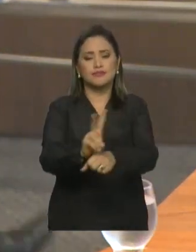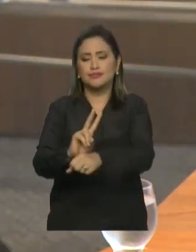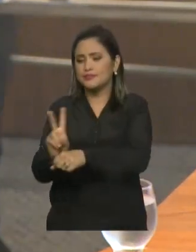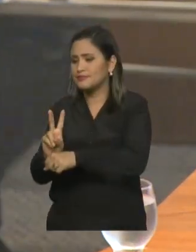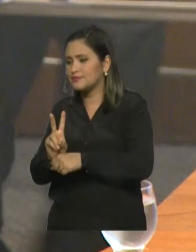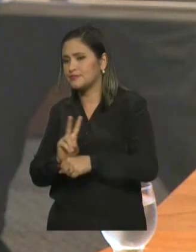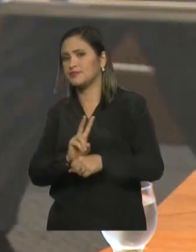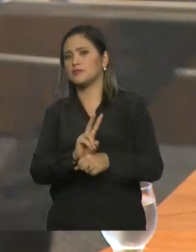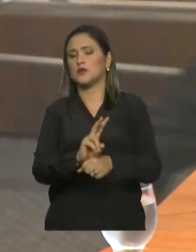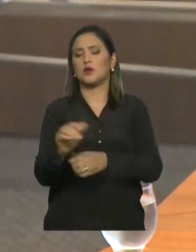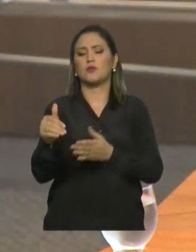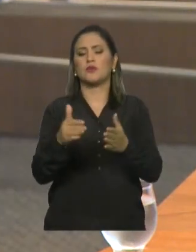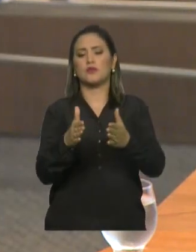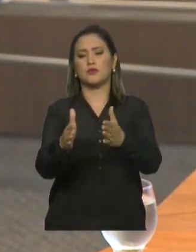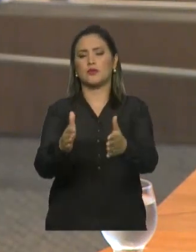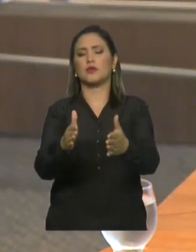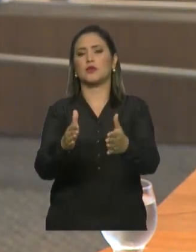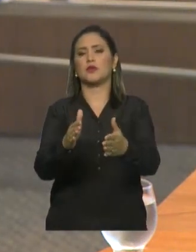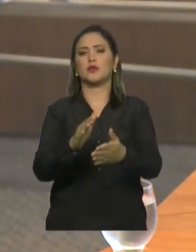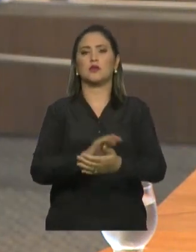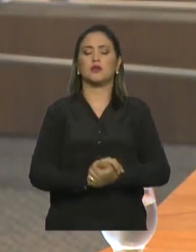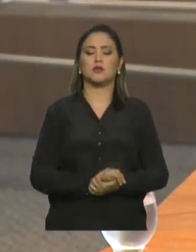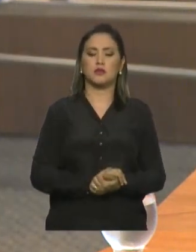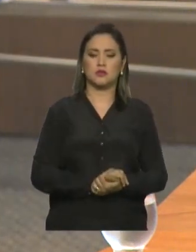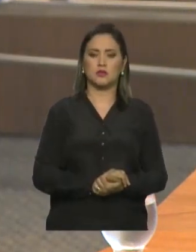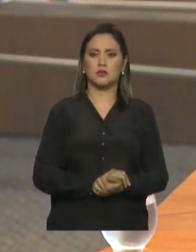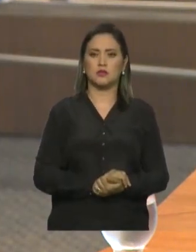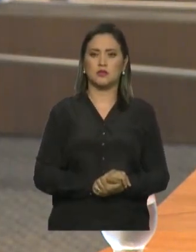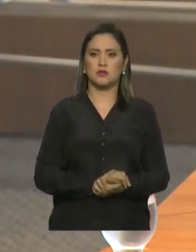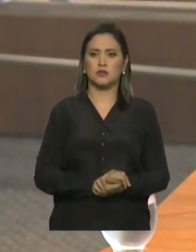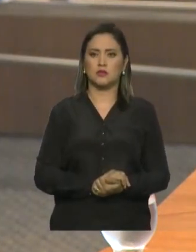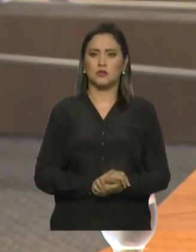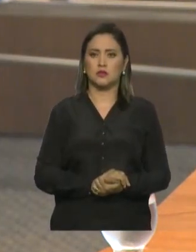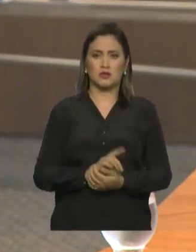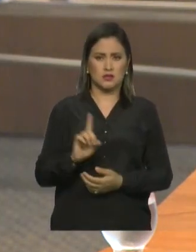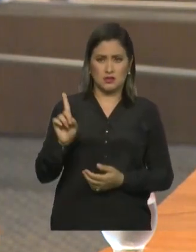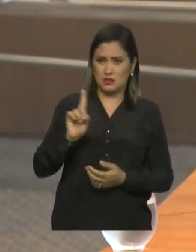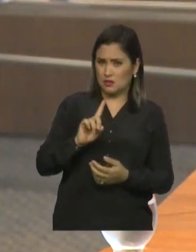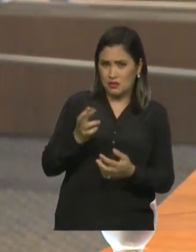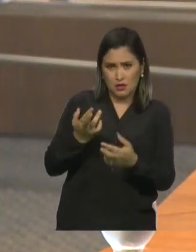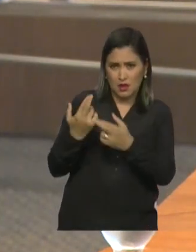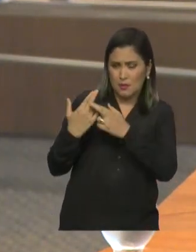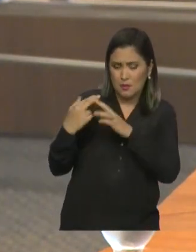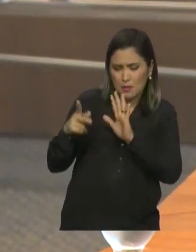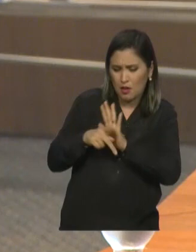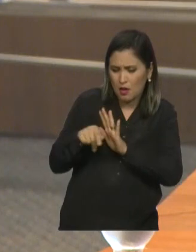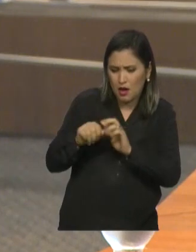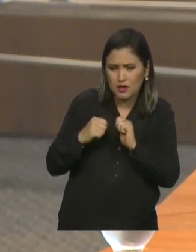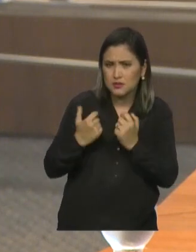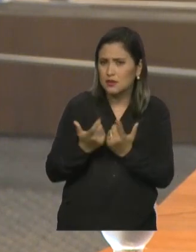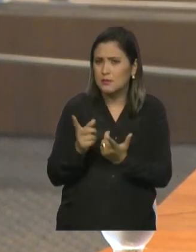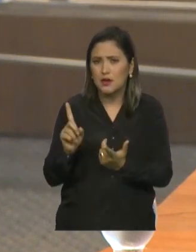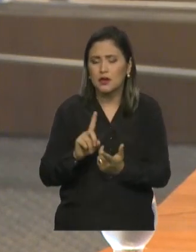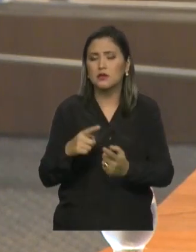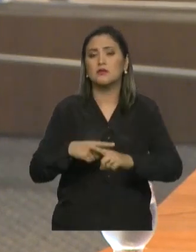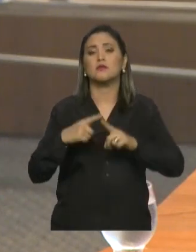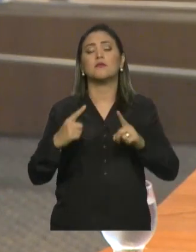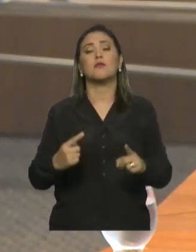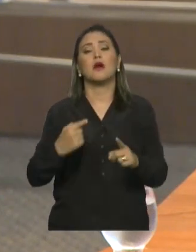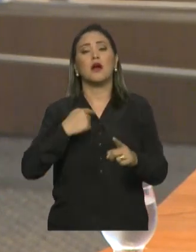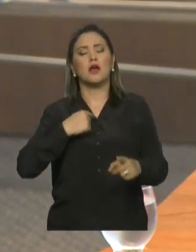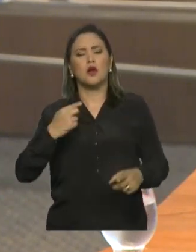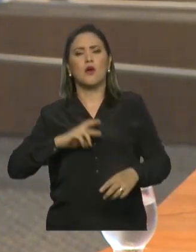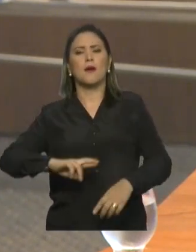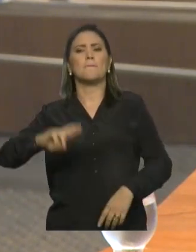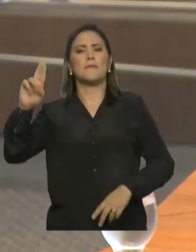rodovias, onde não era de competência da Assembleia Legislativa, mas eu já vim aqui como representante do povo, já subi